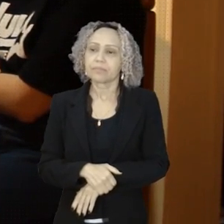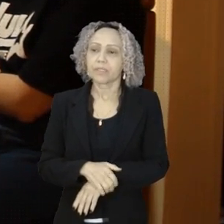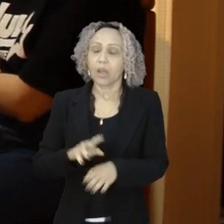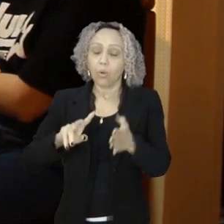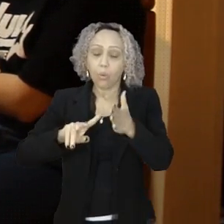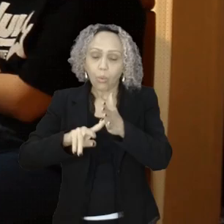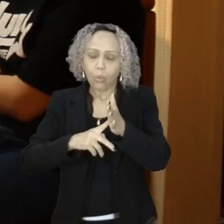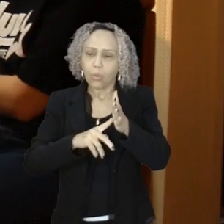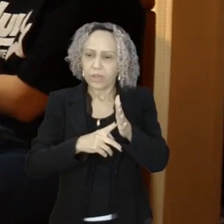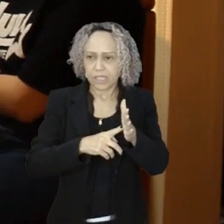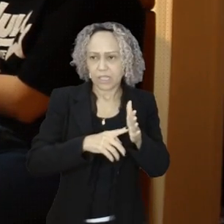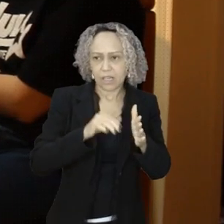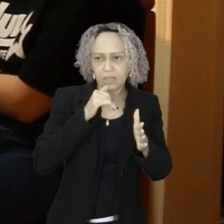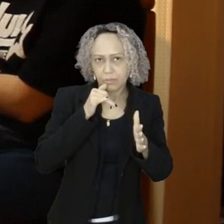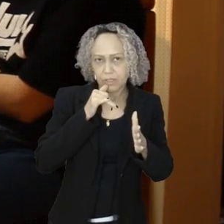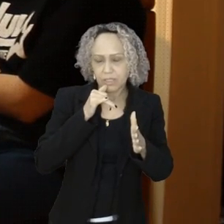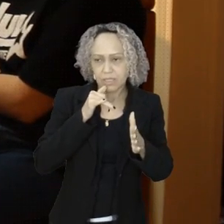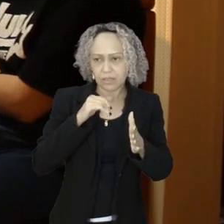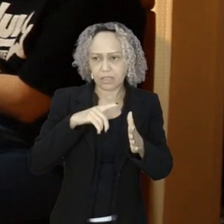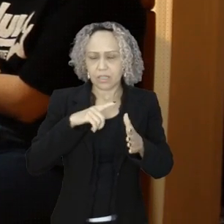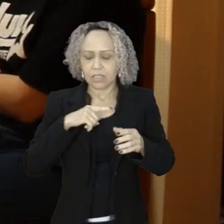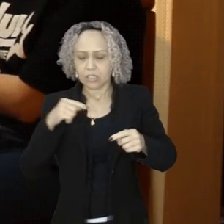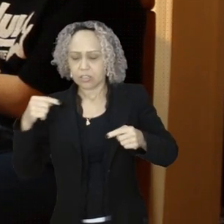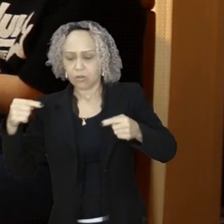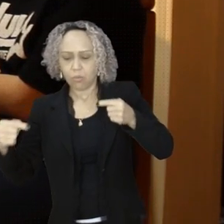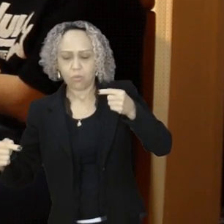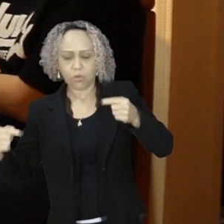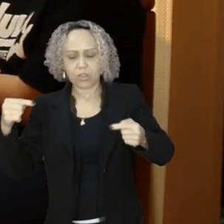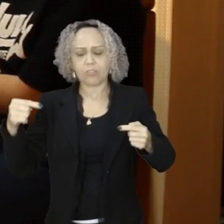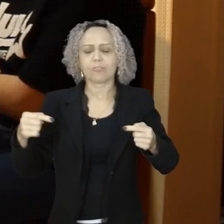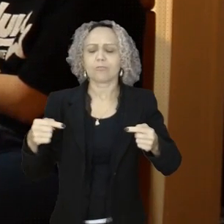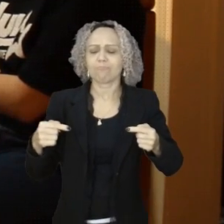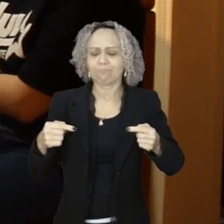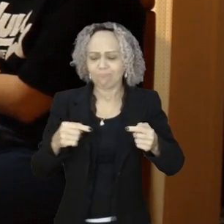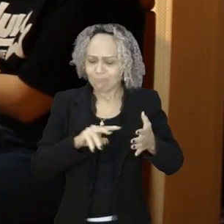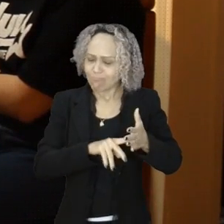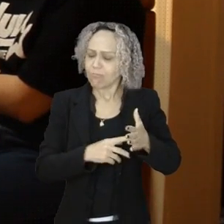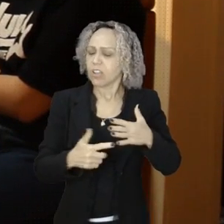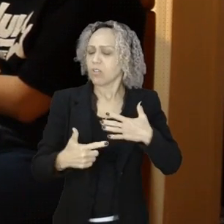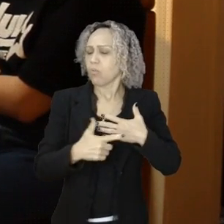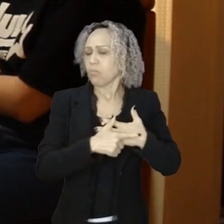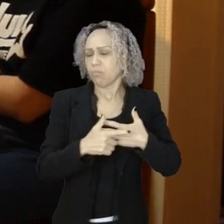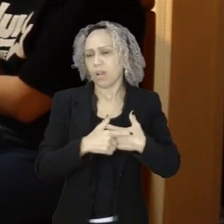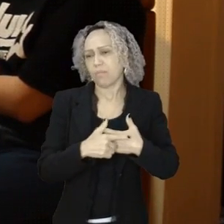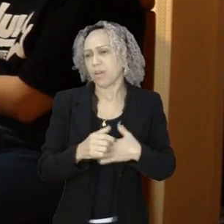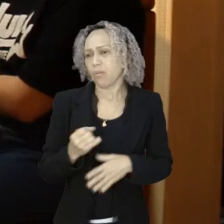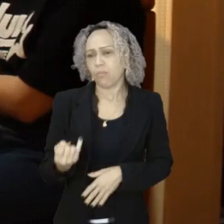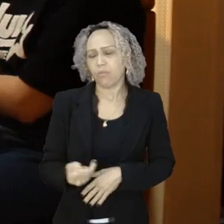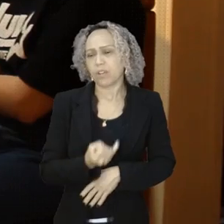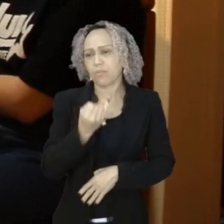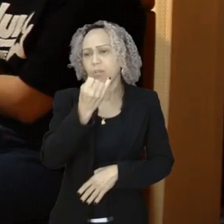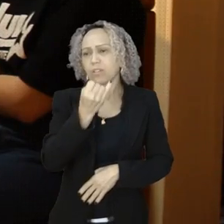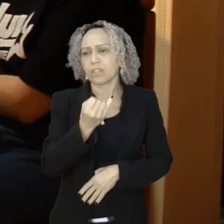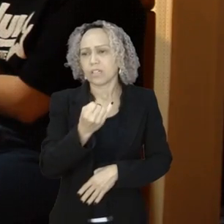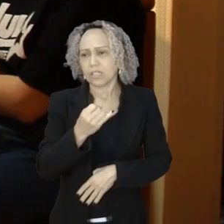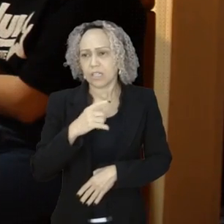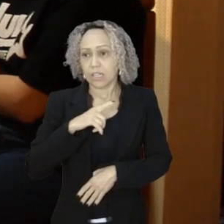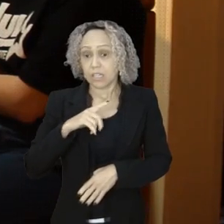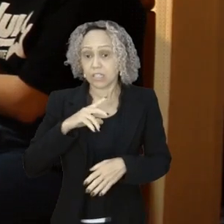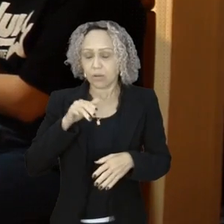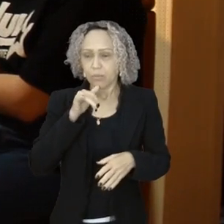oposições sindicais exerceram um papel muito importante nessa época, porque a maioria dos grandes sindicatos tinham